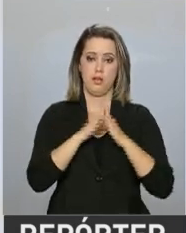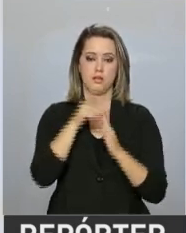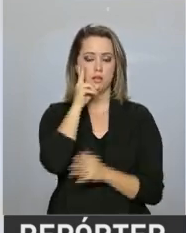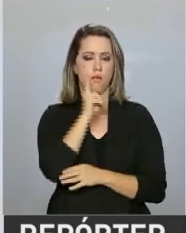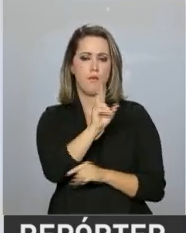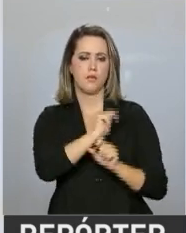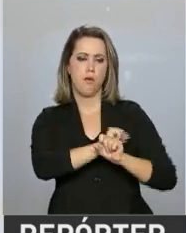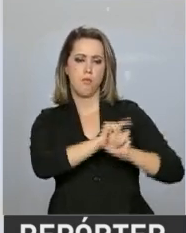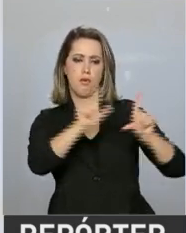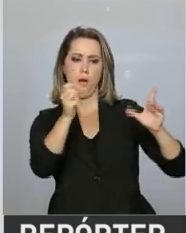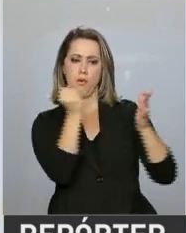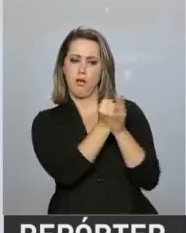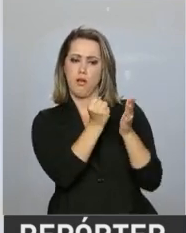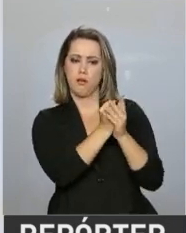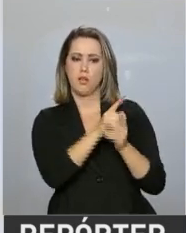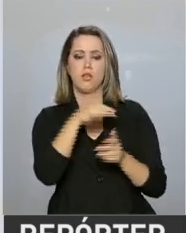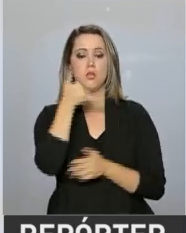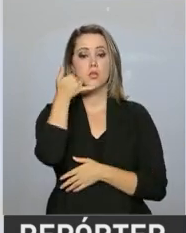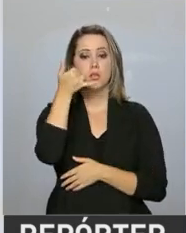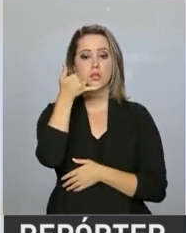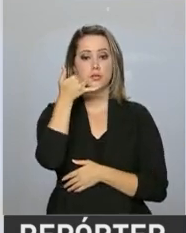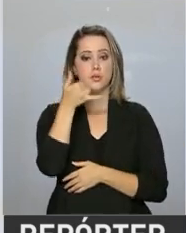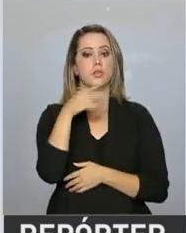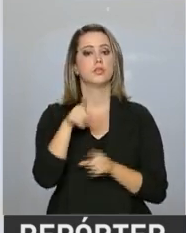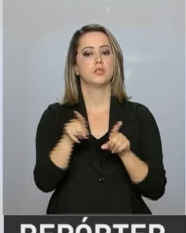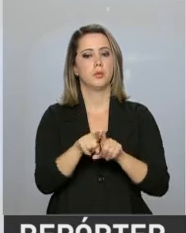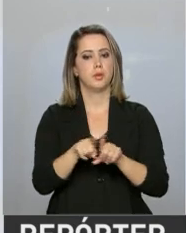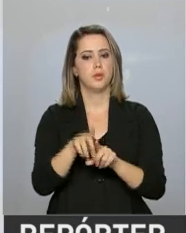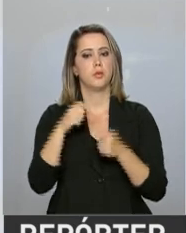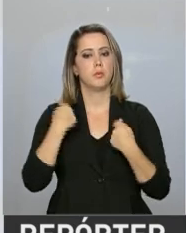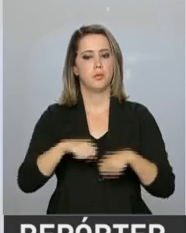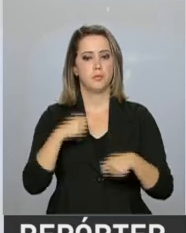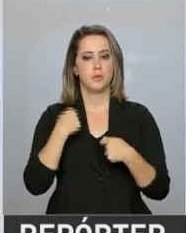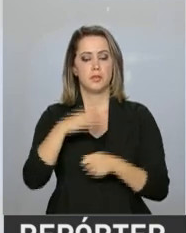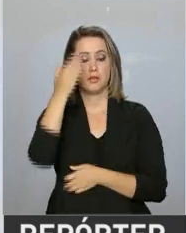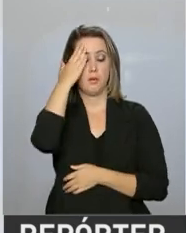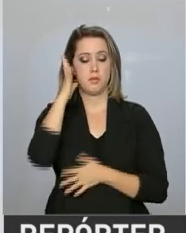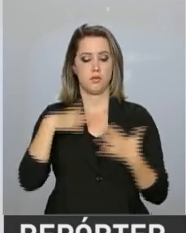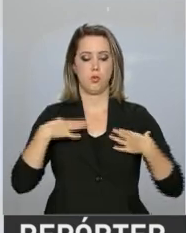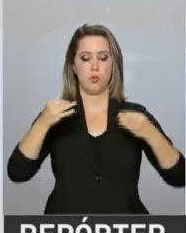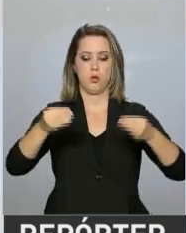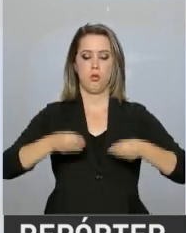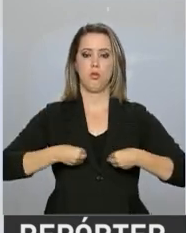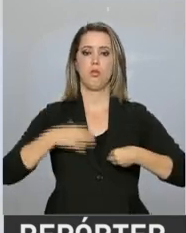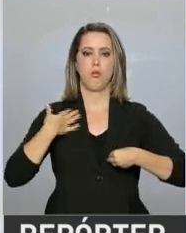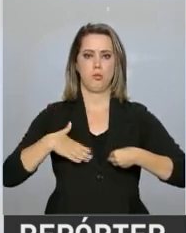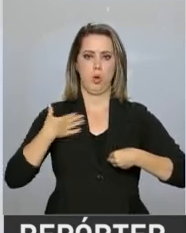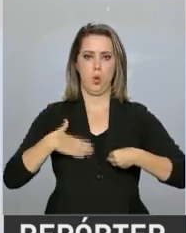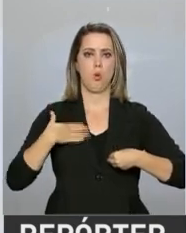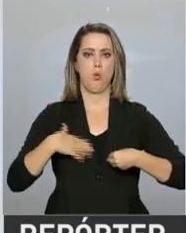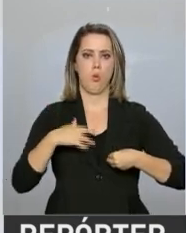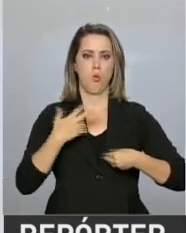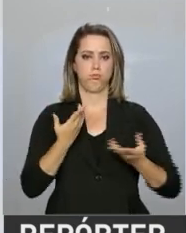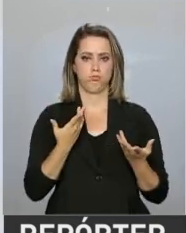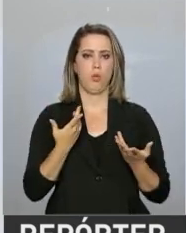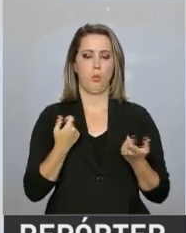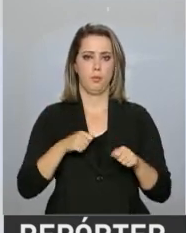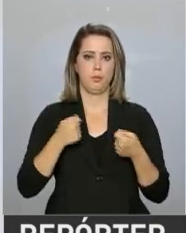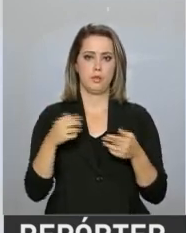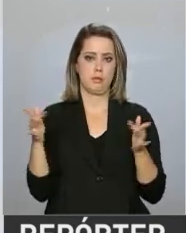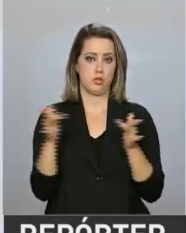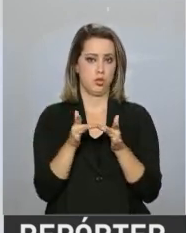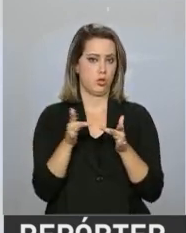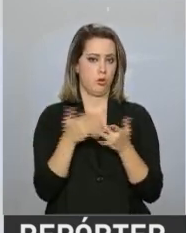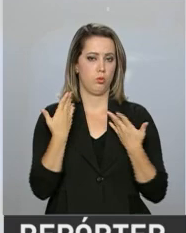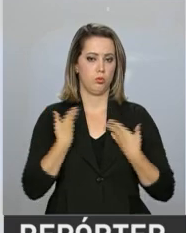identificação eo número de telefone da distribuidora e ainda se o empregador um uniforme para garantir a segurança o consumidor também